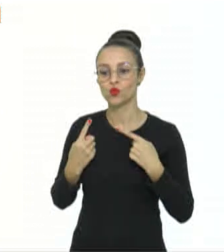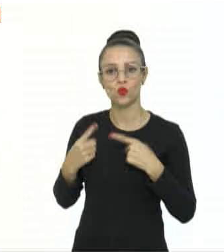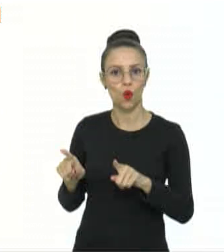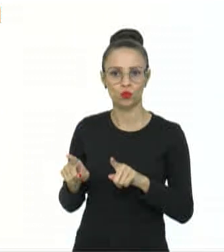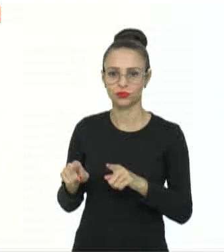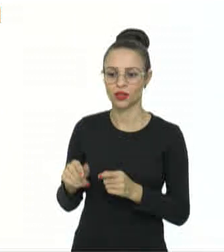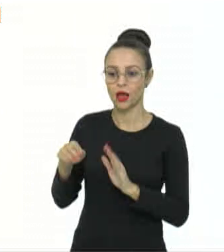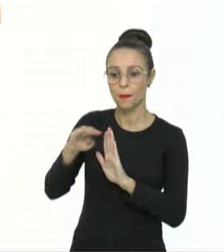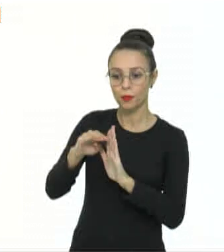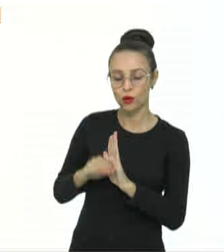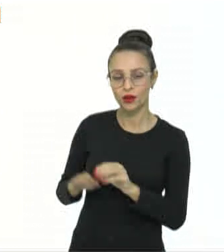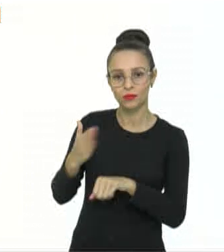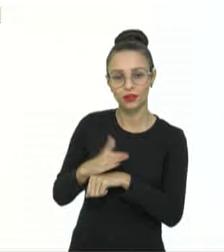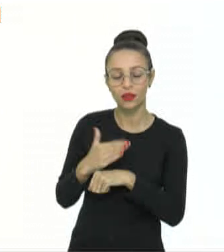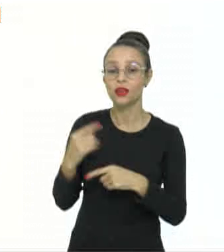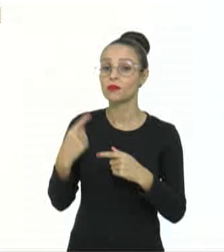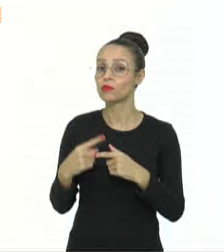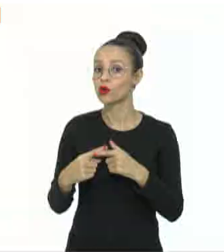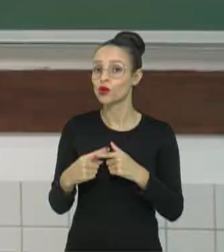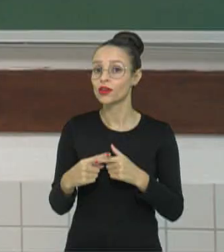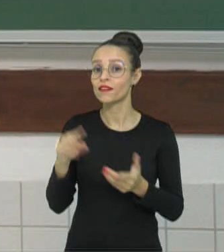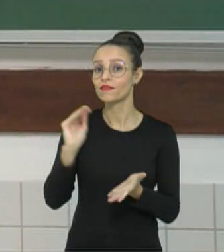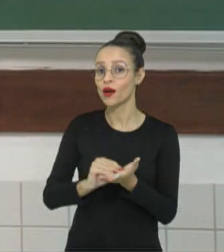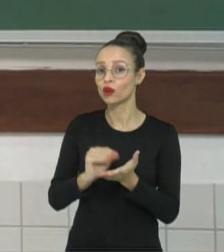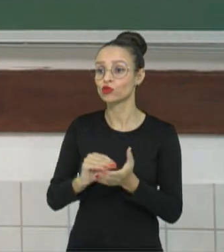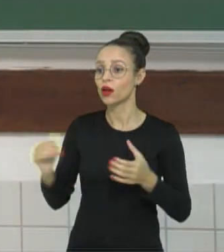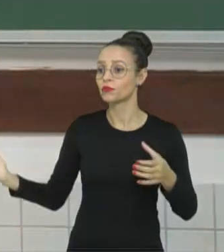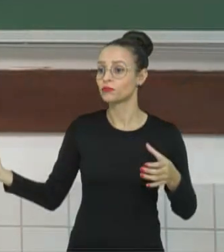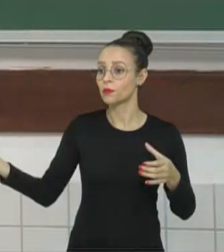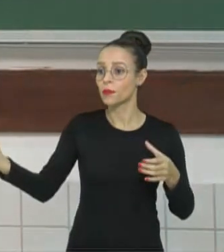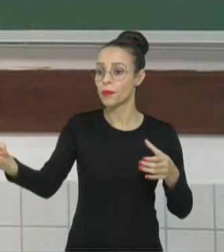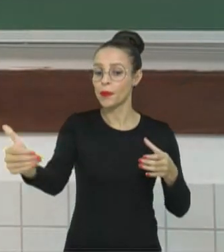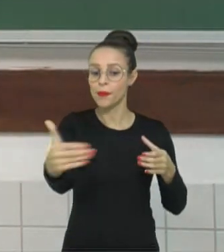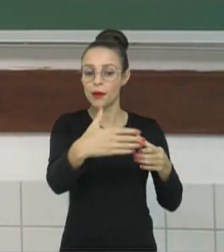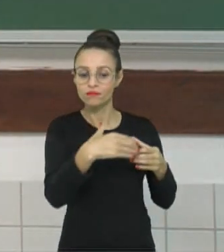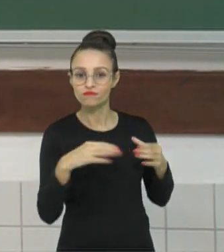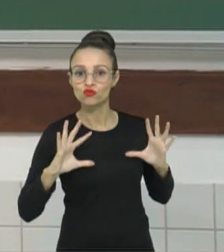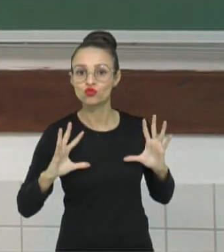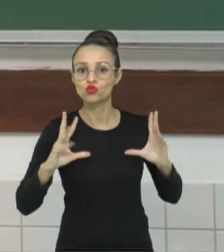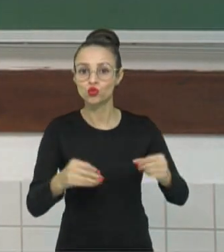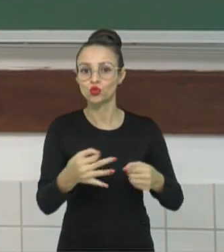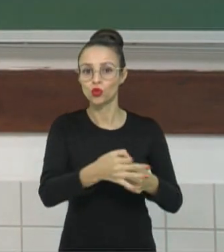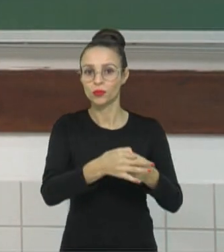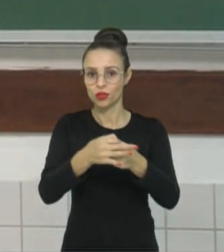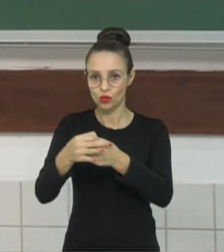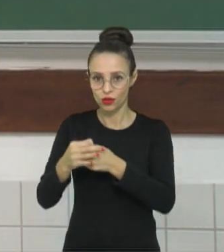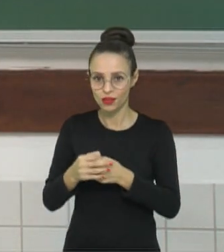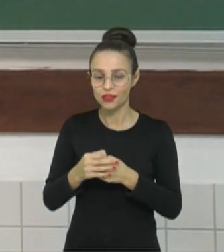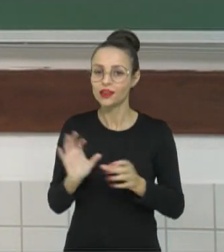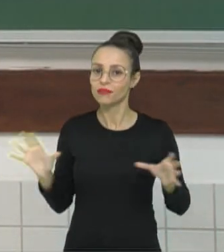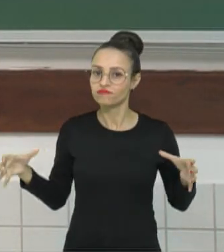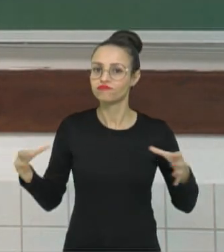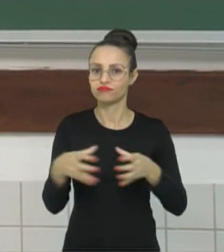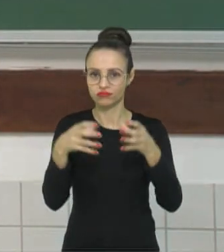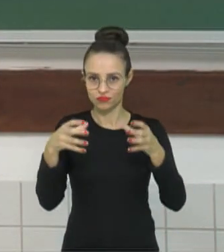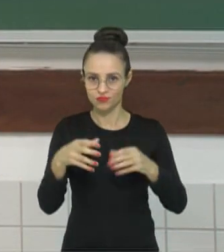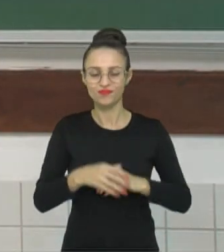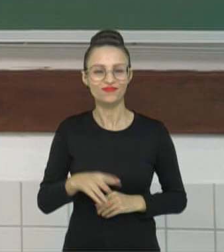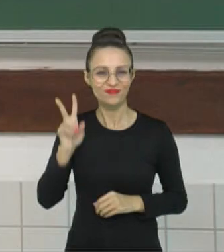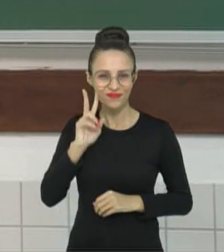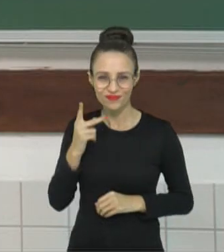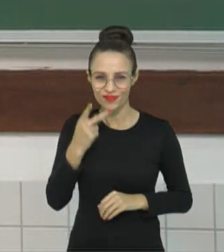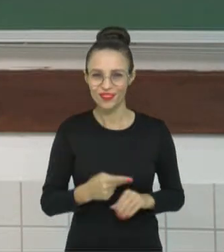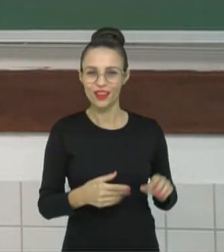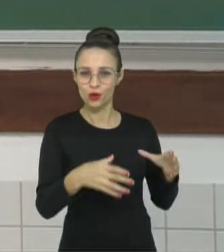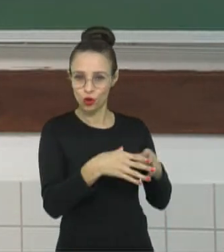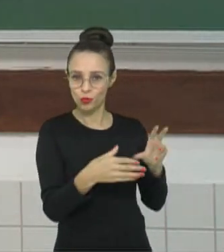por não ter englobado todas as minorias. Então, nós temos ali uma ideia, né? Lembram que ele falava dos